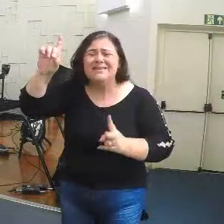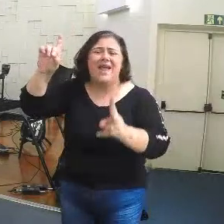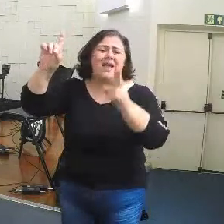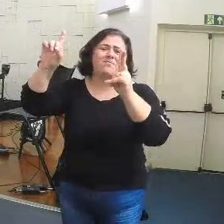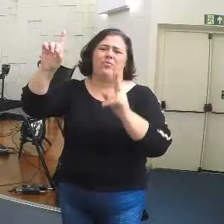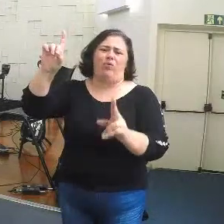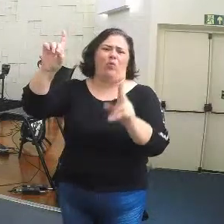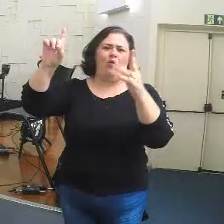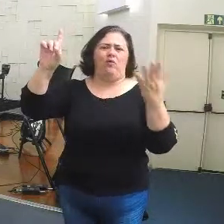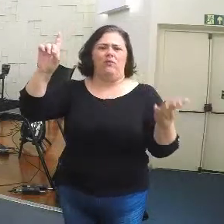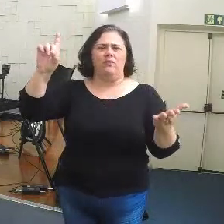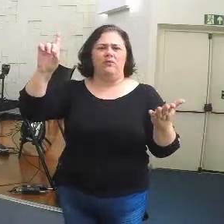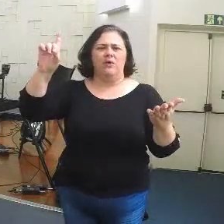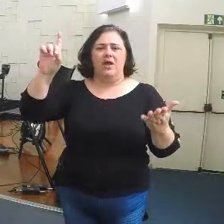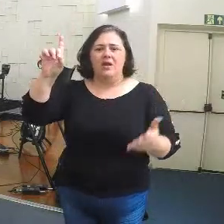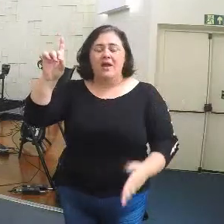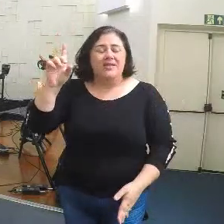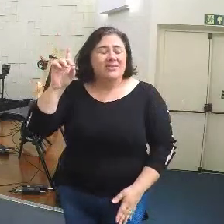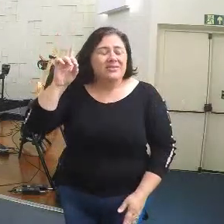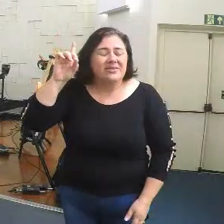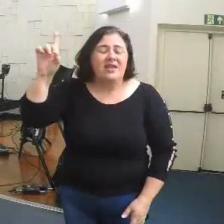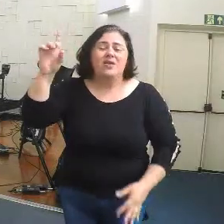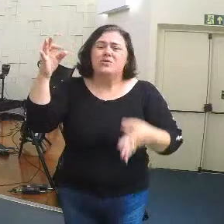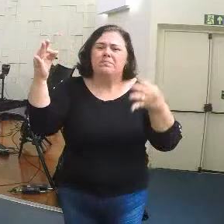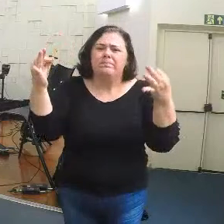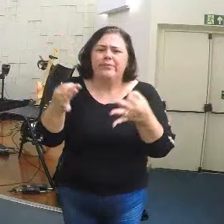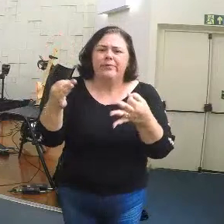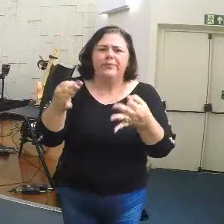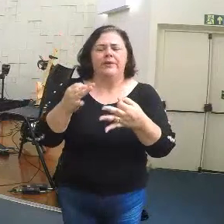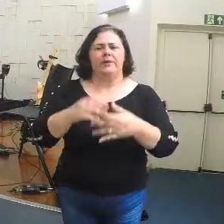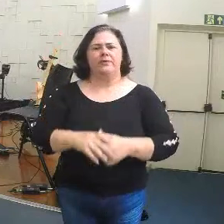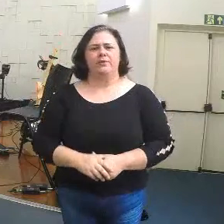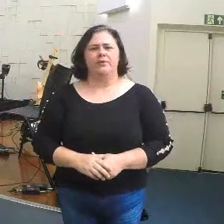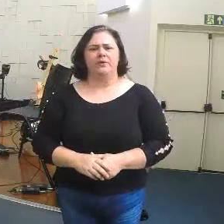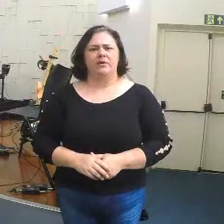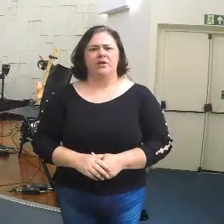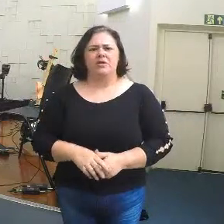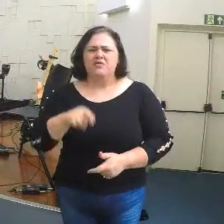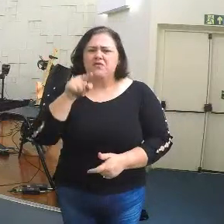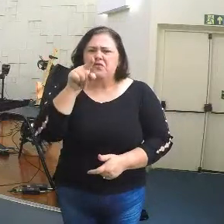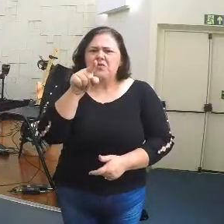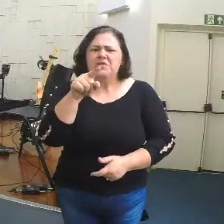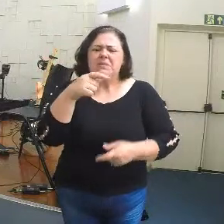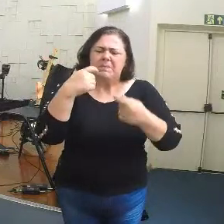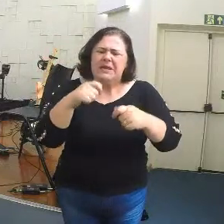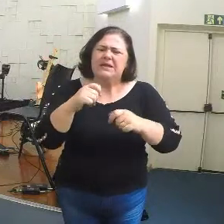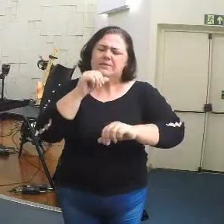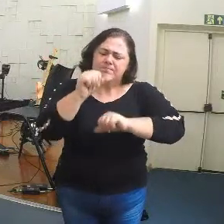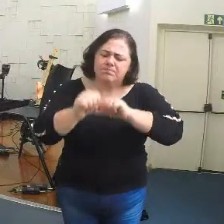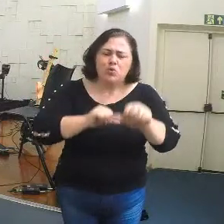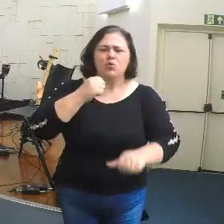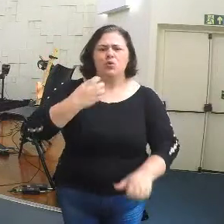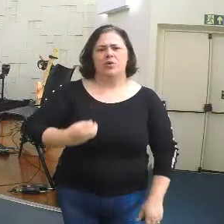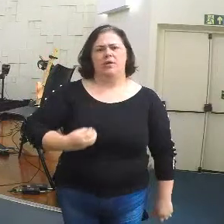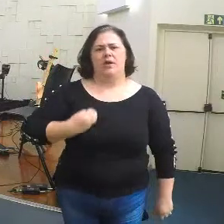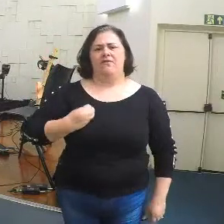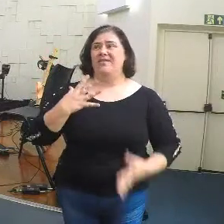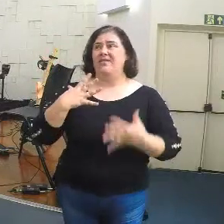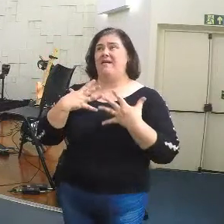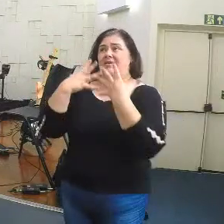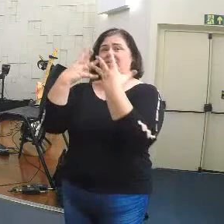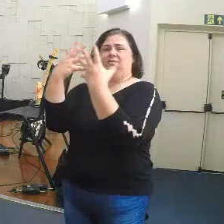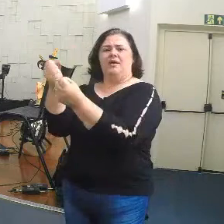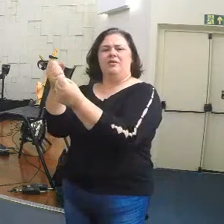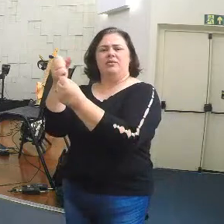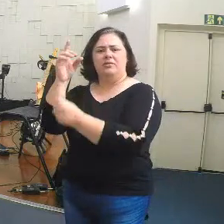uma vida diferente da vida biológica. Não aceite a racionalização. Isso é influência